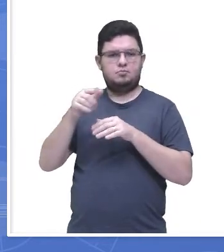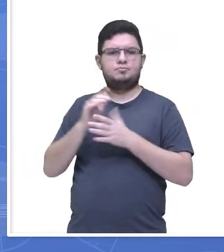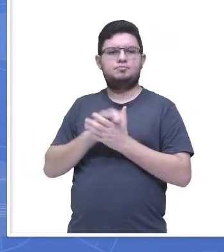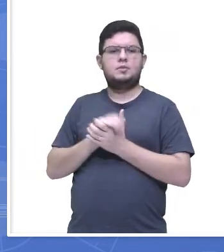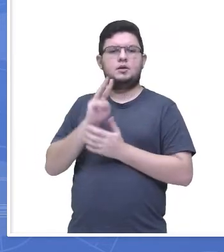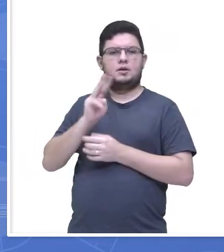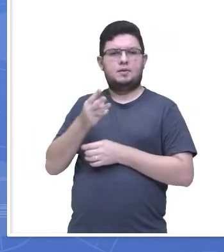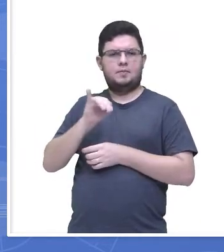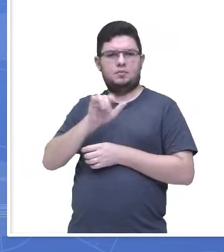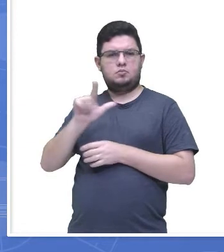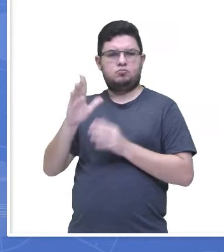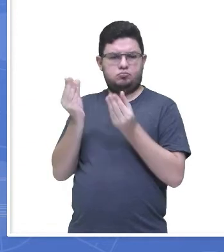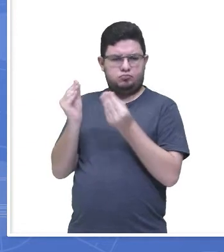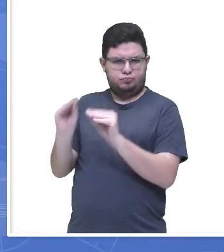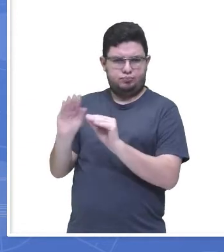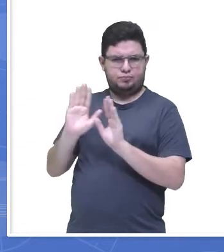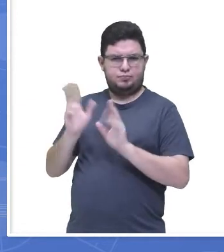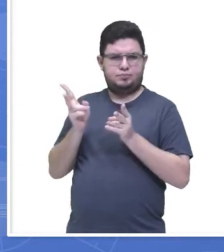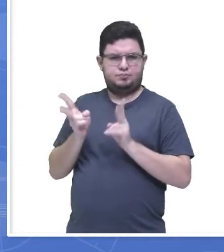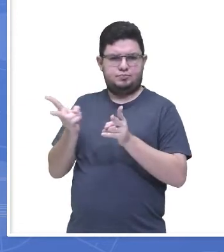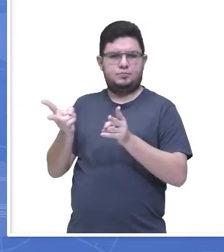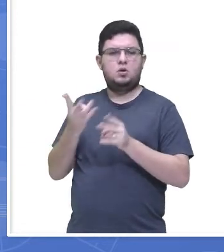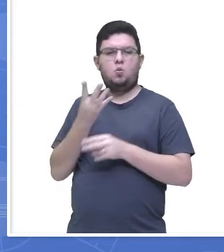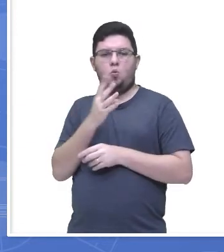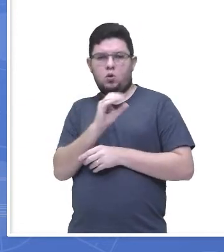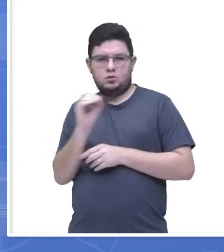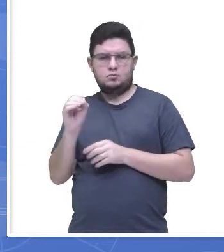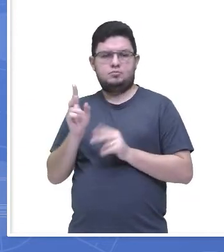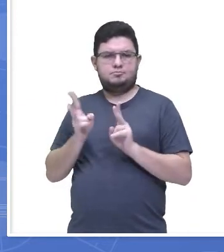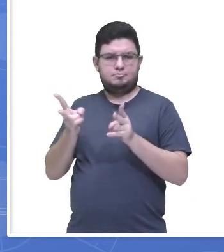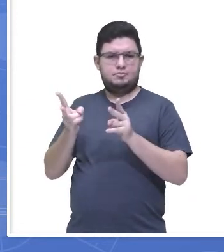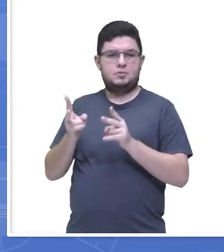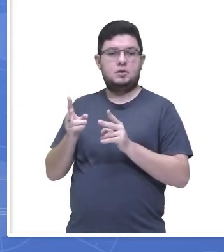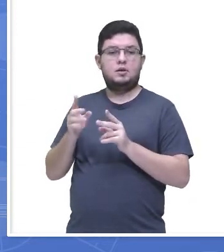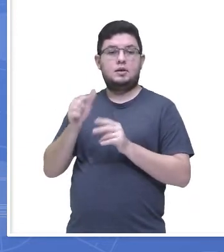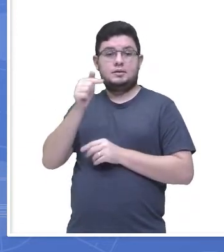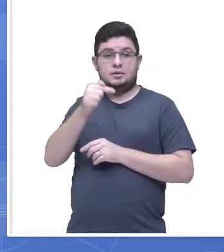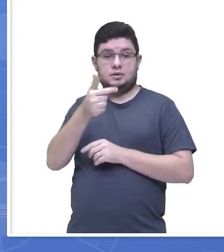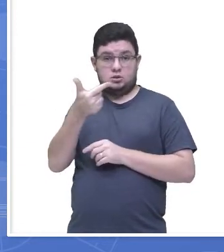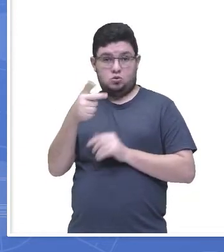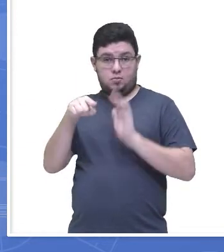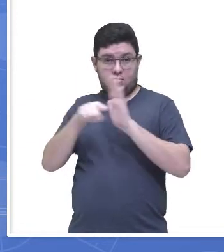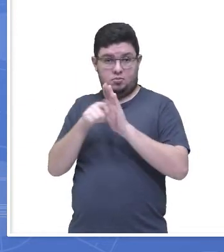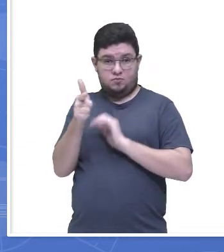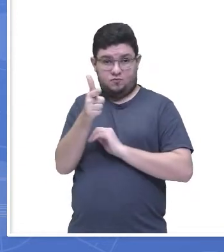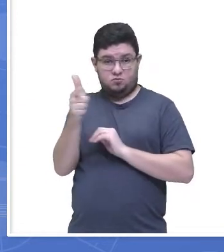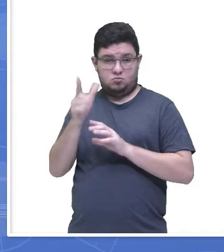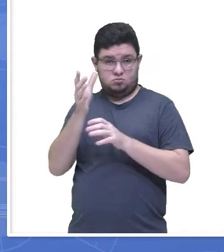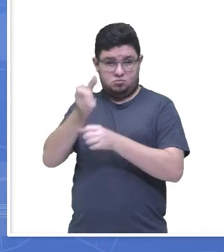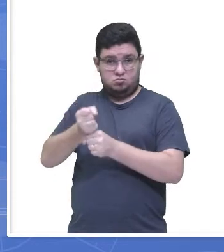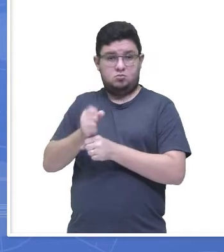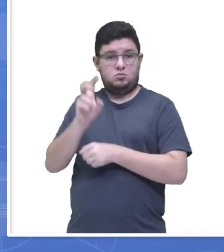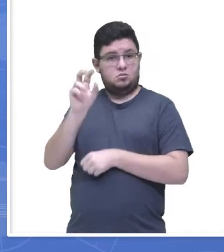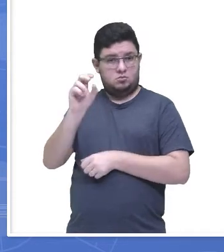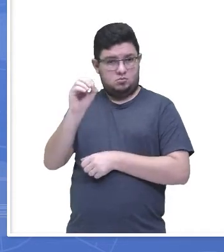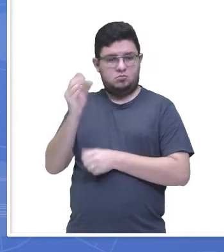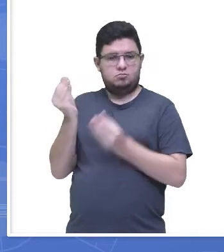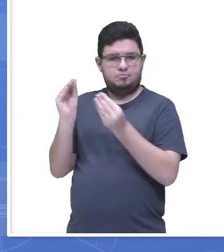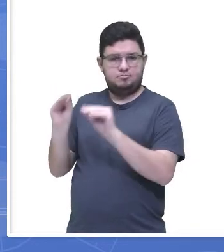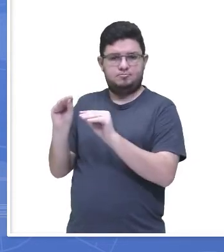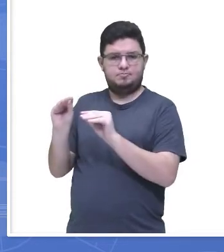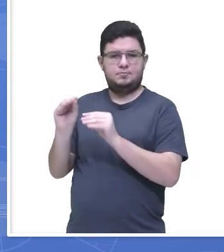inicial de 22 graus Celsius é aquecido durante 5 minutos por uma fonte de potência constante que lhe fornece 600 calorias